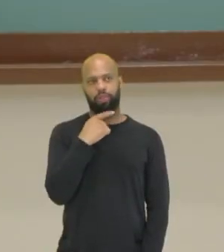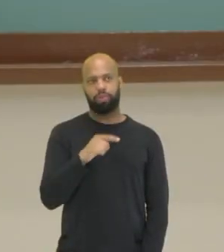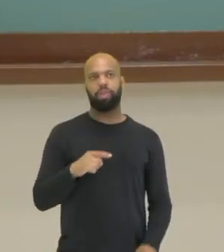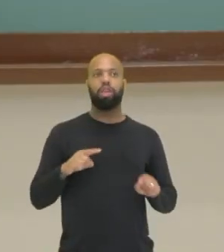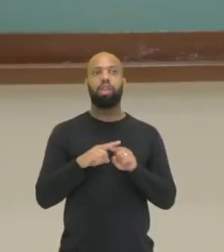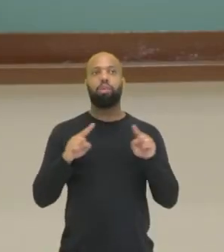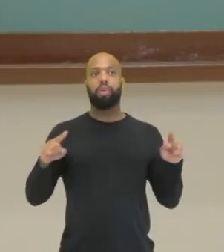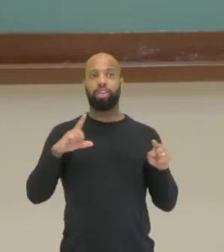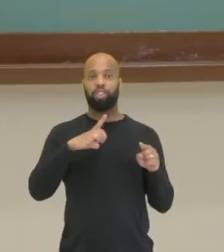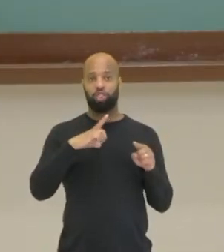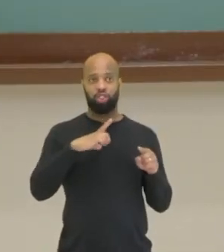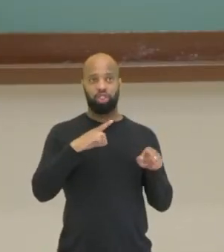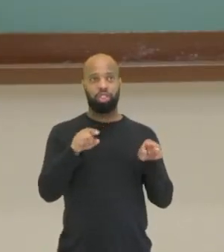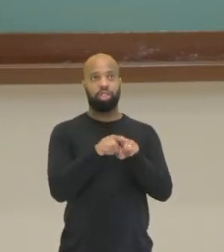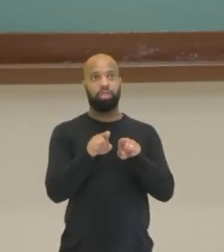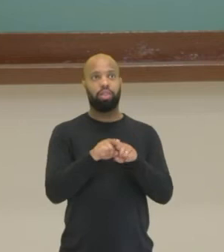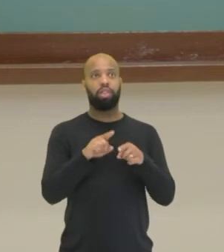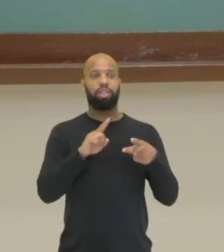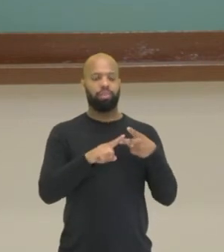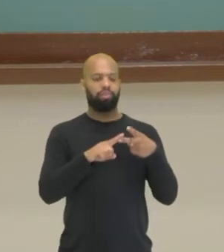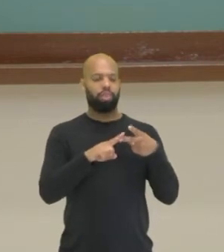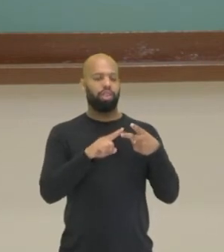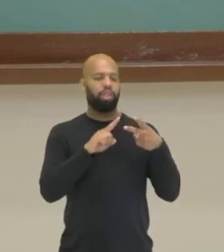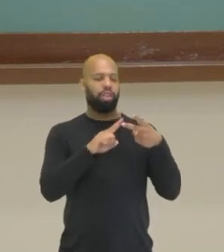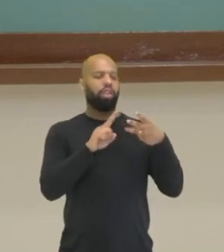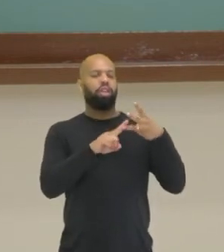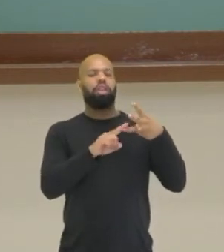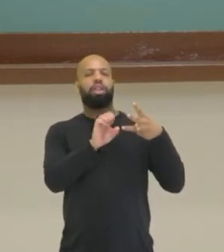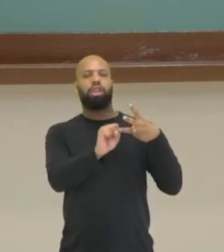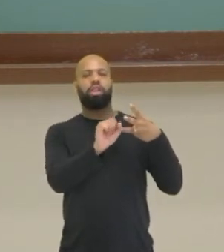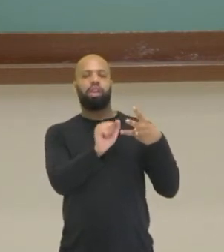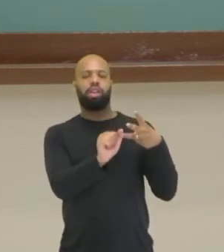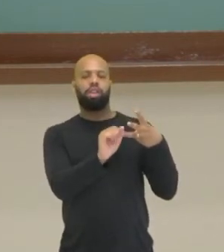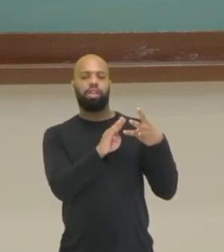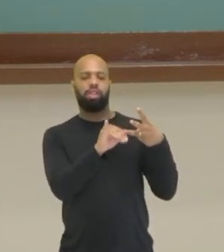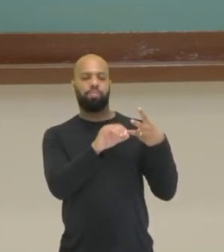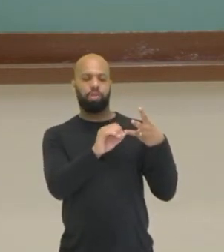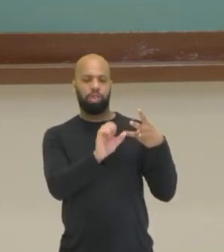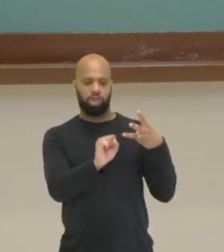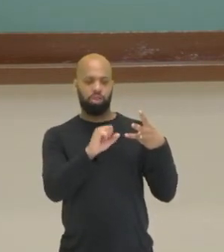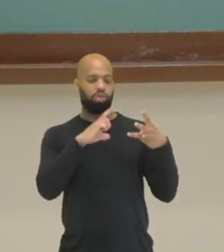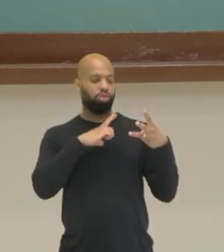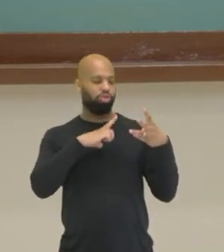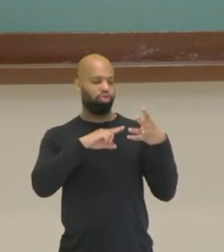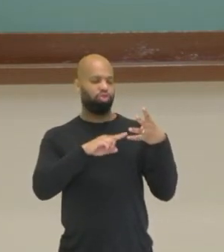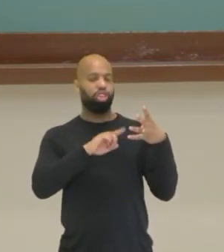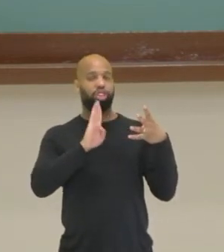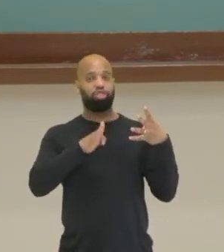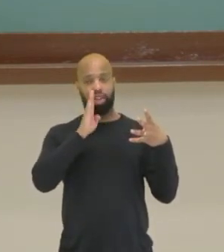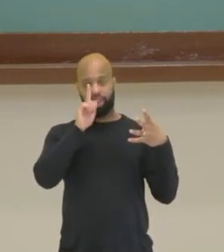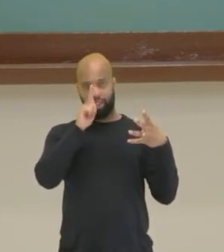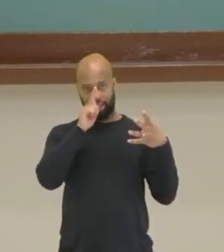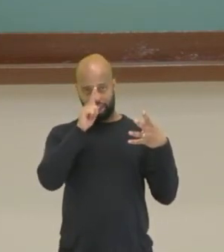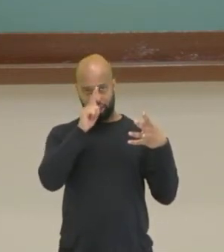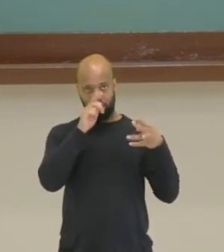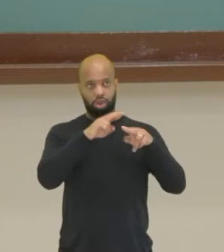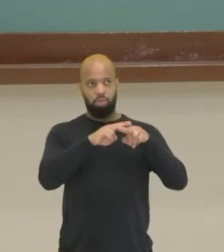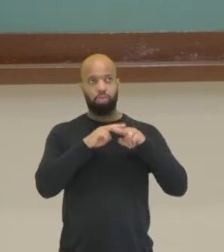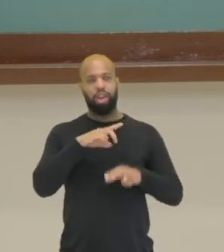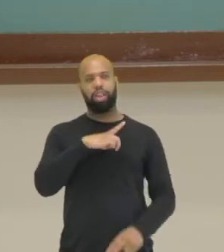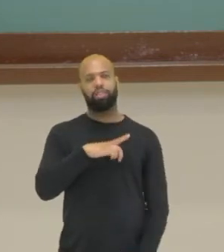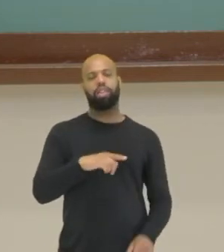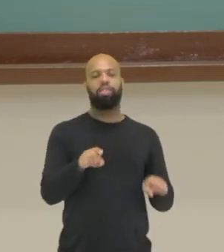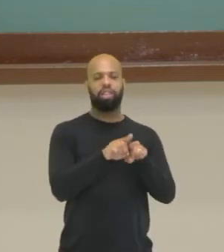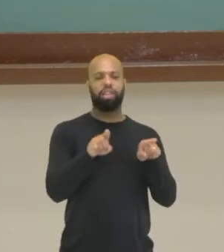além dos latinos também tinham sabinos, né? E vários gregos, que por causa da chamada diáspora